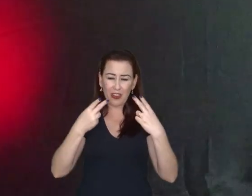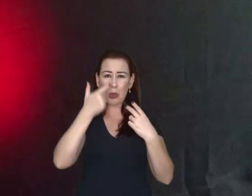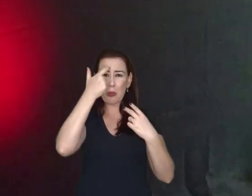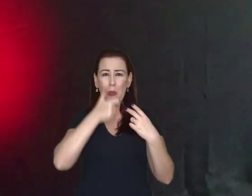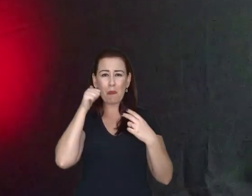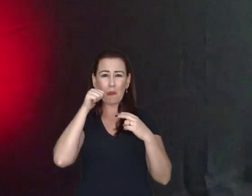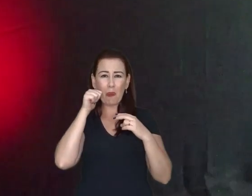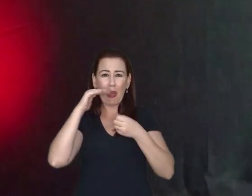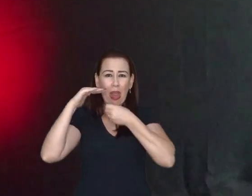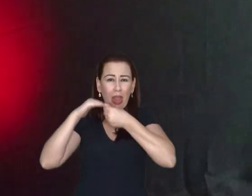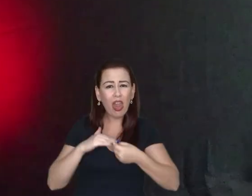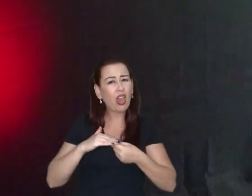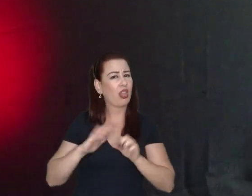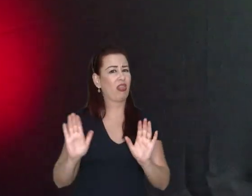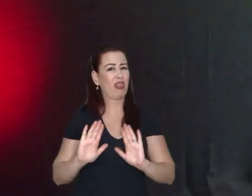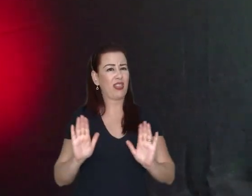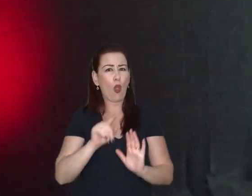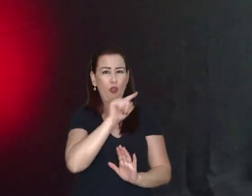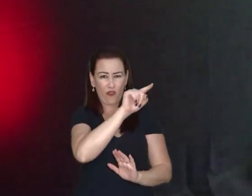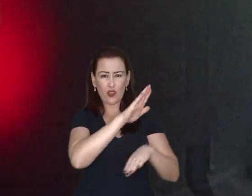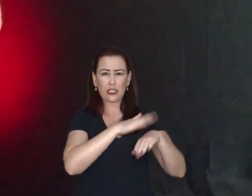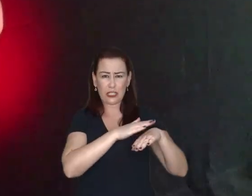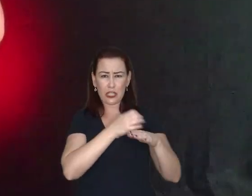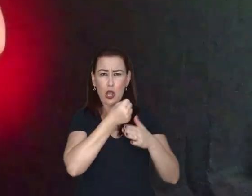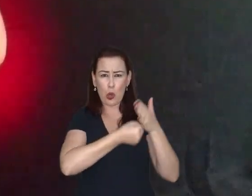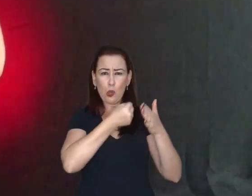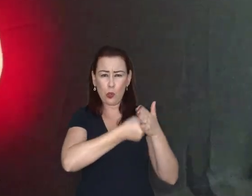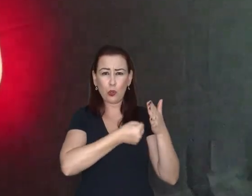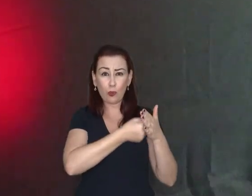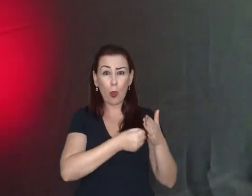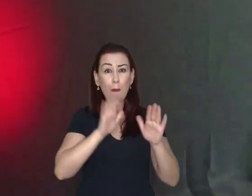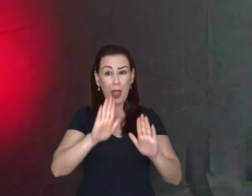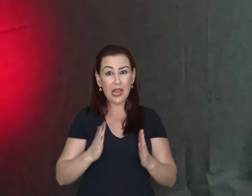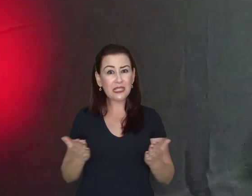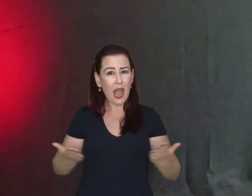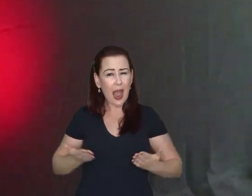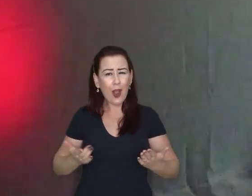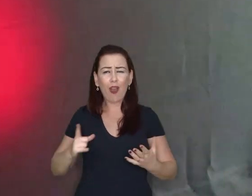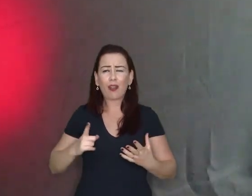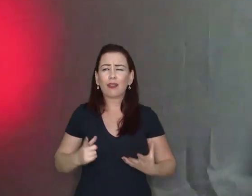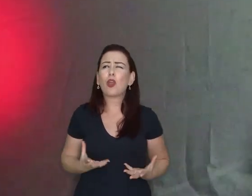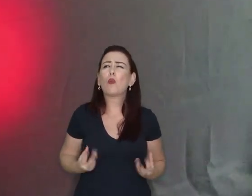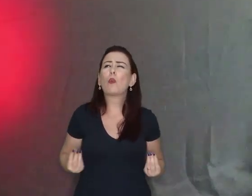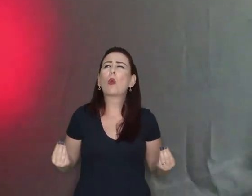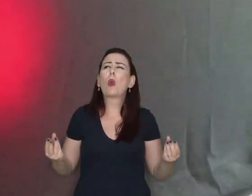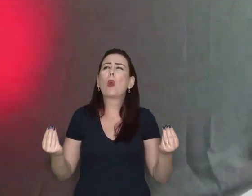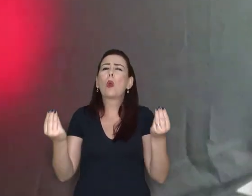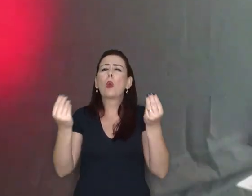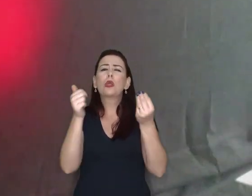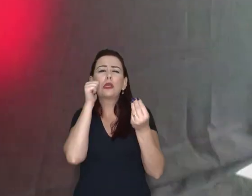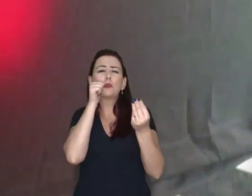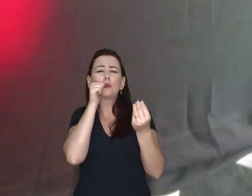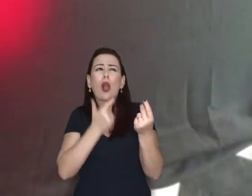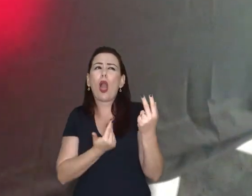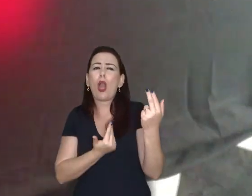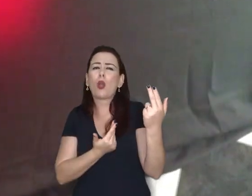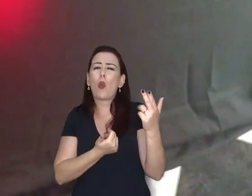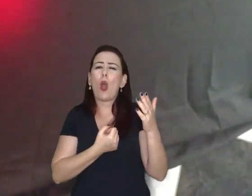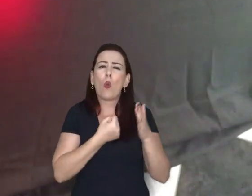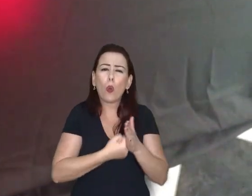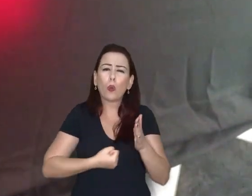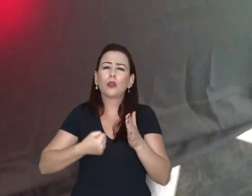mulher. E hoje, há milhares de quitérias persistindo nessa mesma